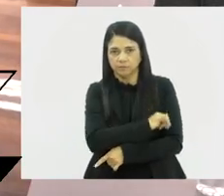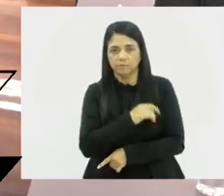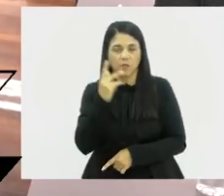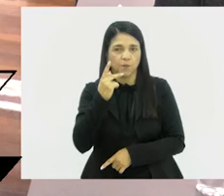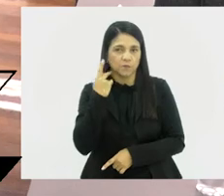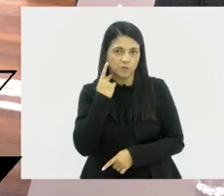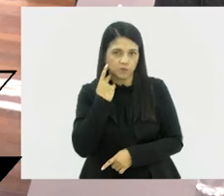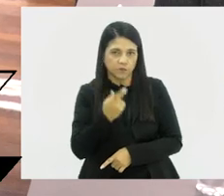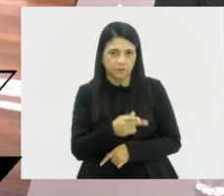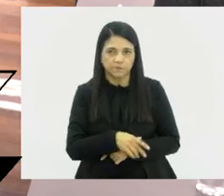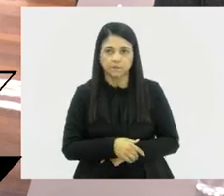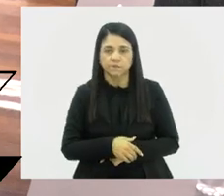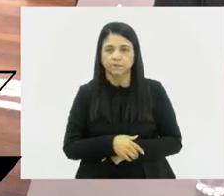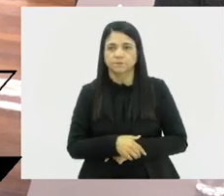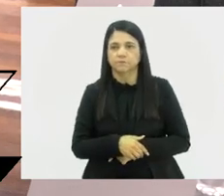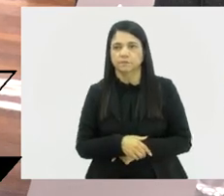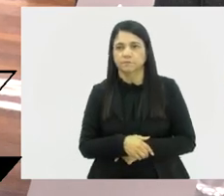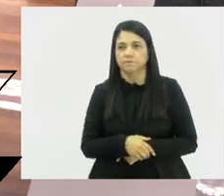Obrigado.